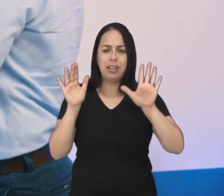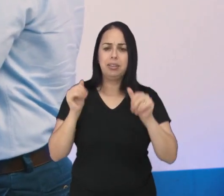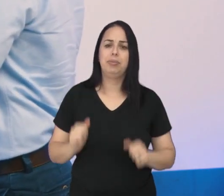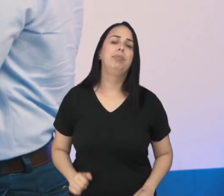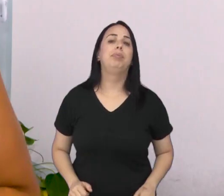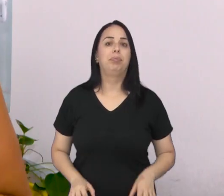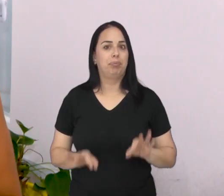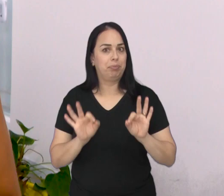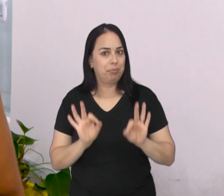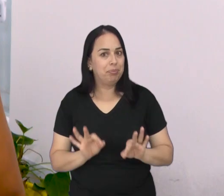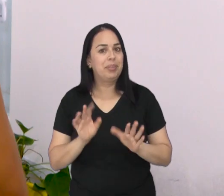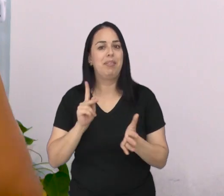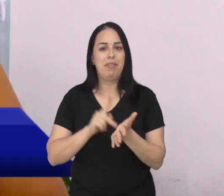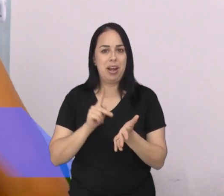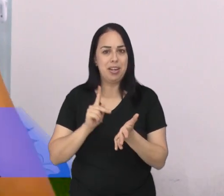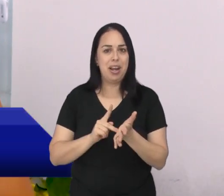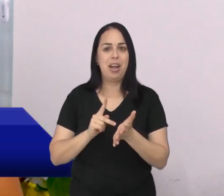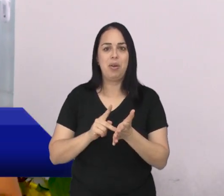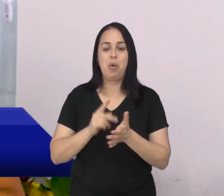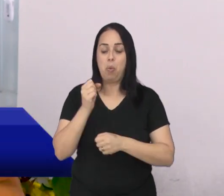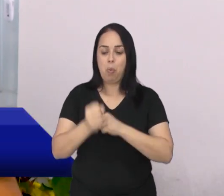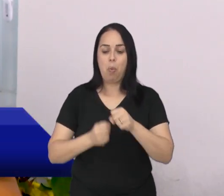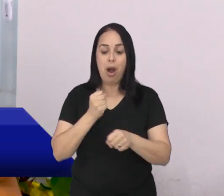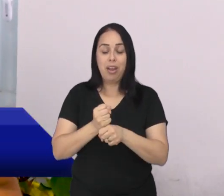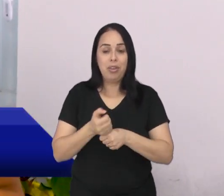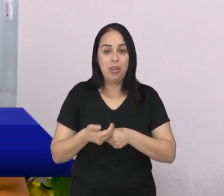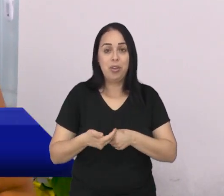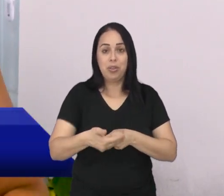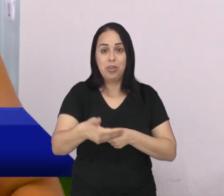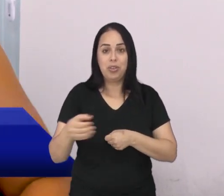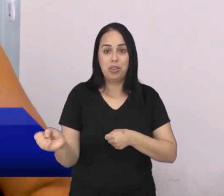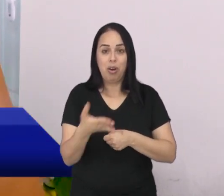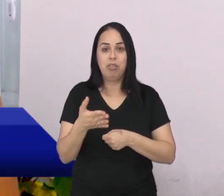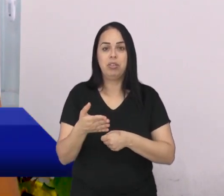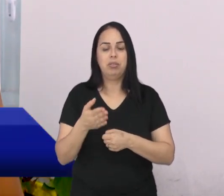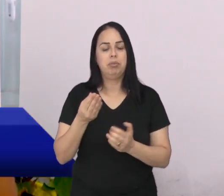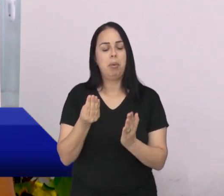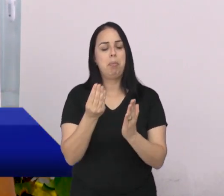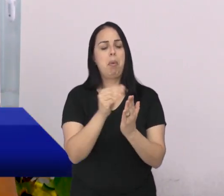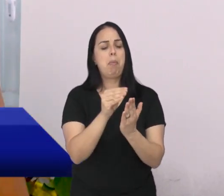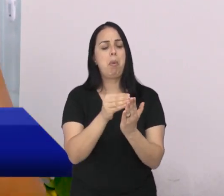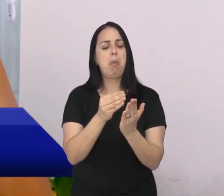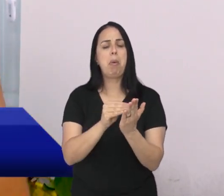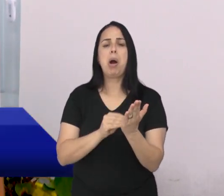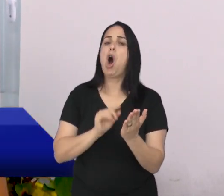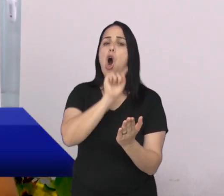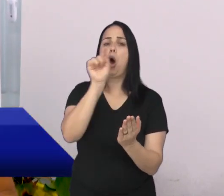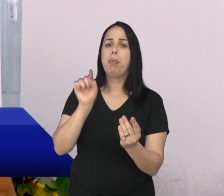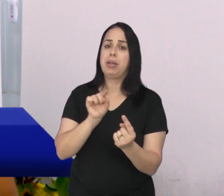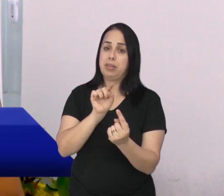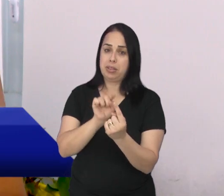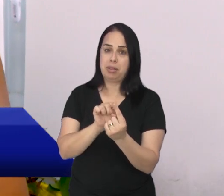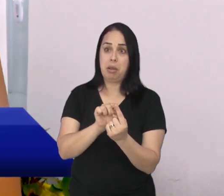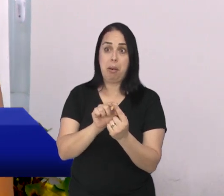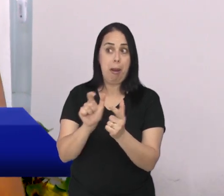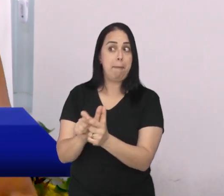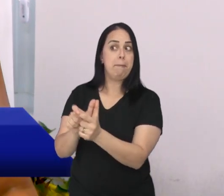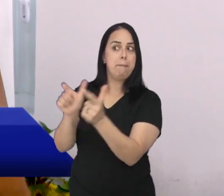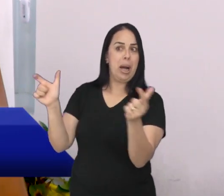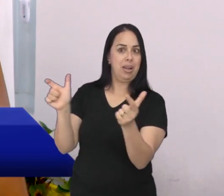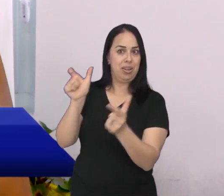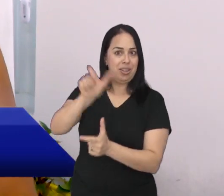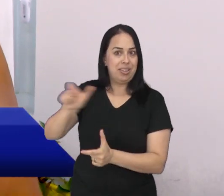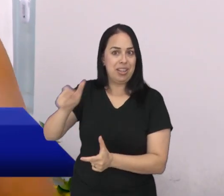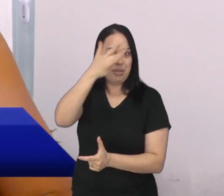não é isso, Dani? É isso mesmo, o começo de ano tá aí, a gente costuma colocar metas no papel, né? E uma delas, eu acho que para a maioria